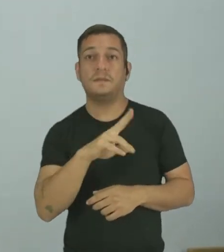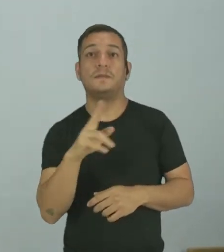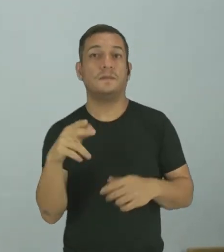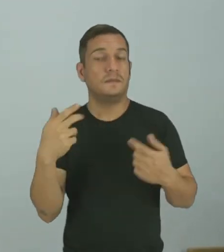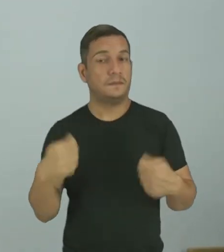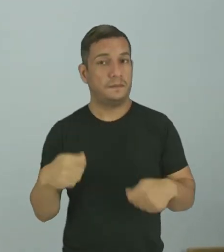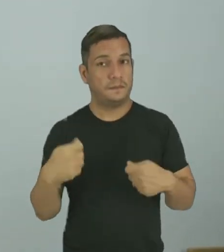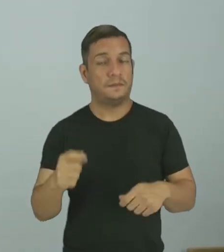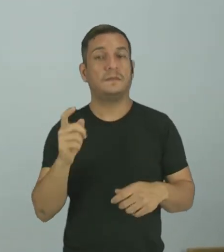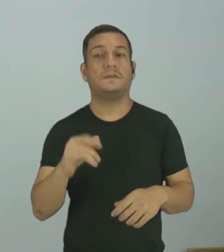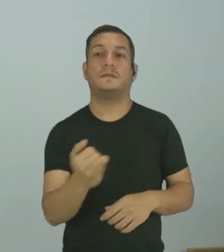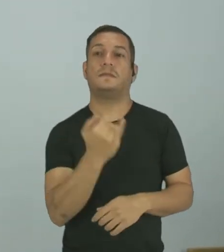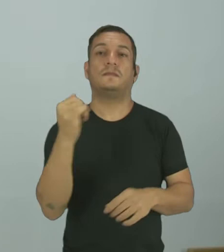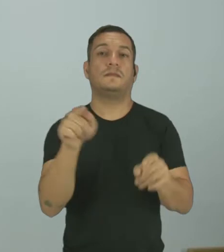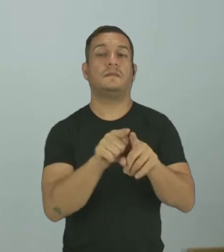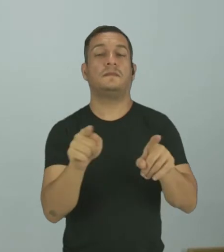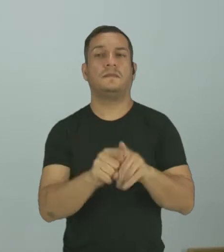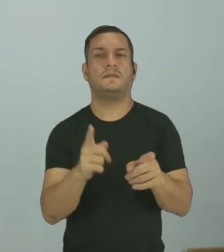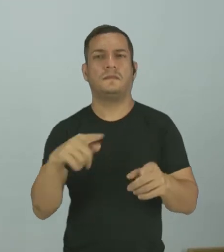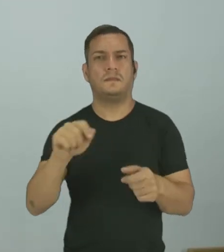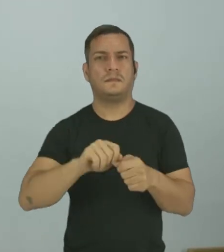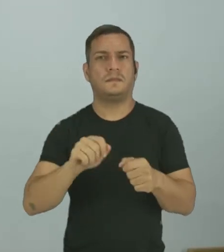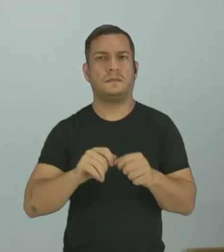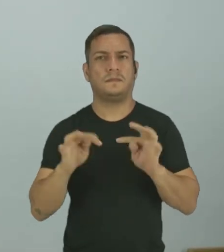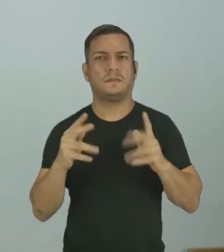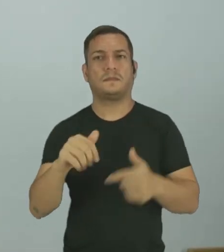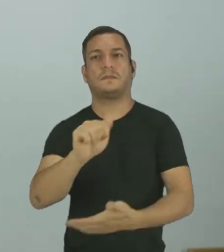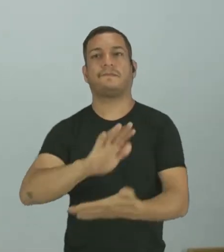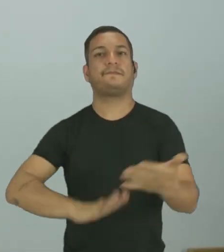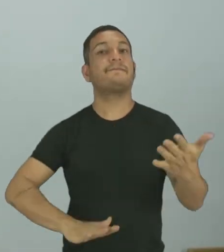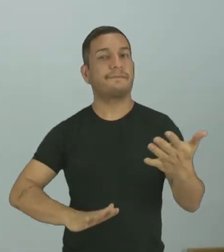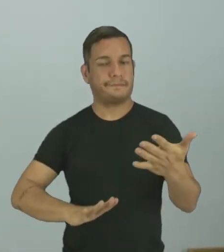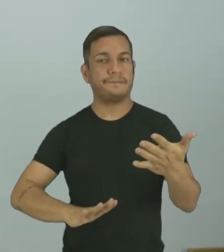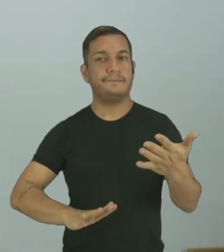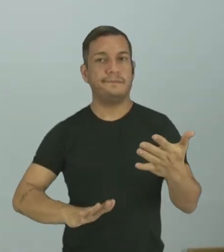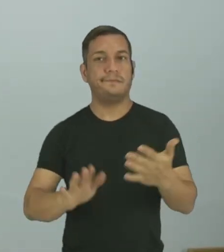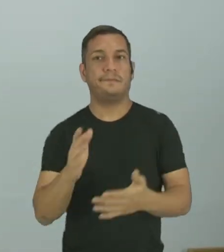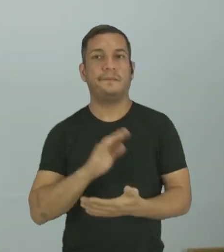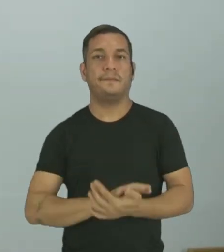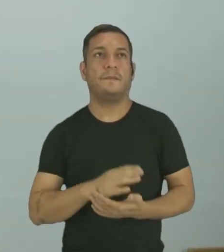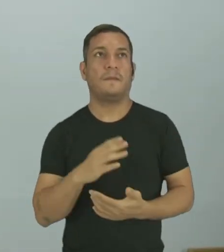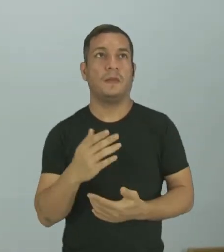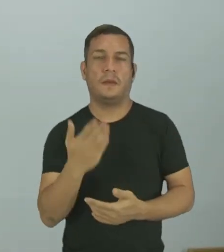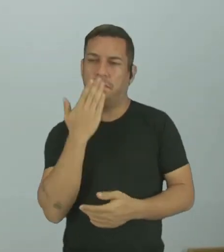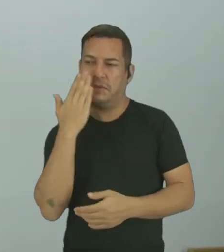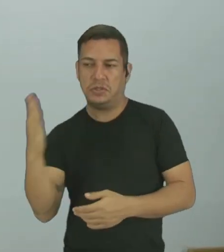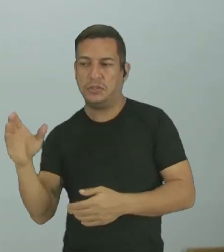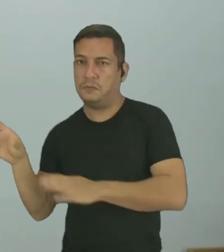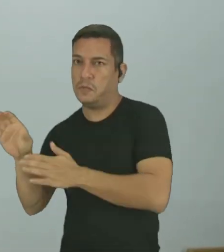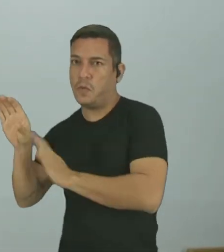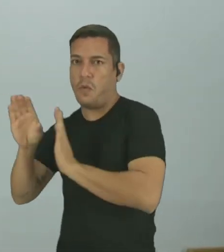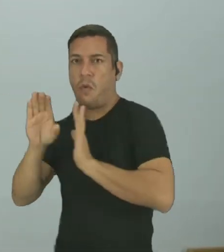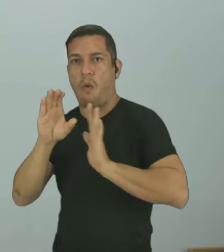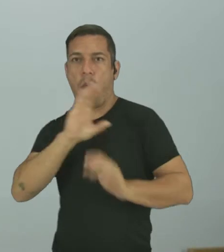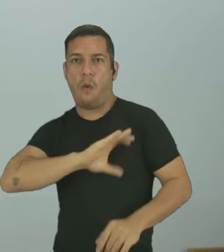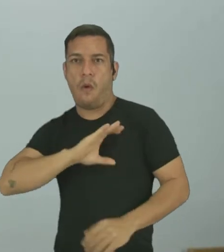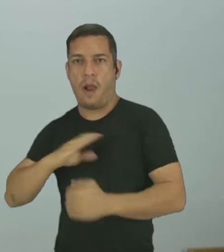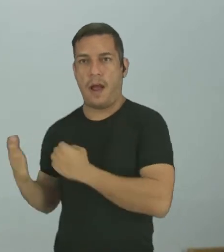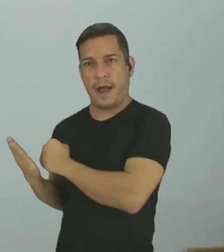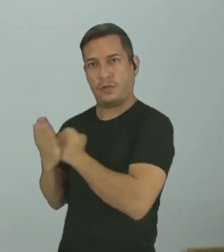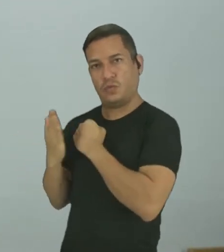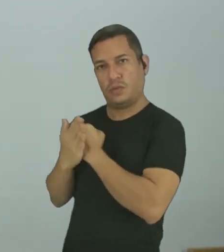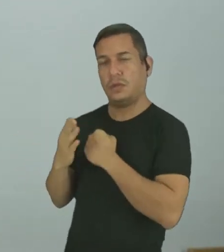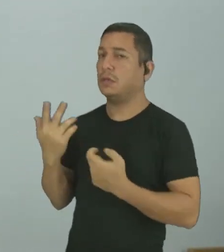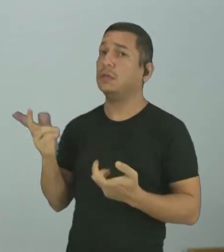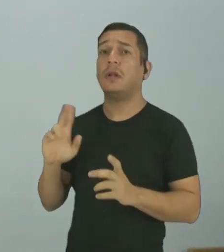Também é muito importante que você faça todas as suas atividades. não pedir para o colega fazer as suas atividades. Claro